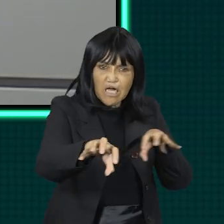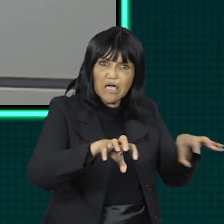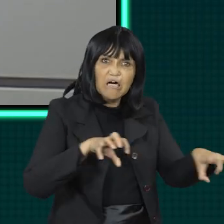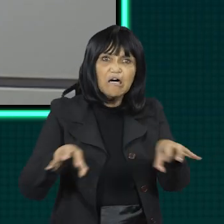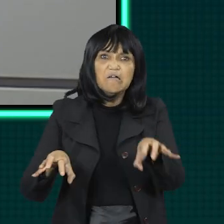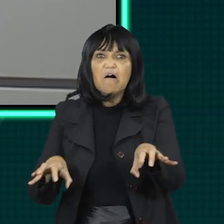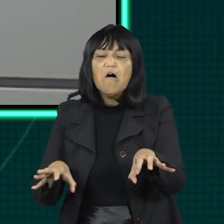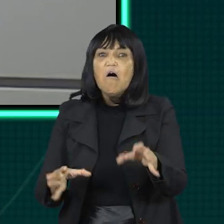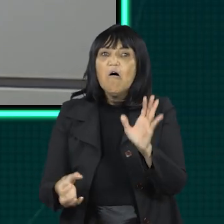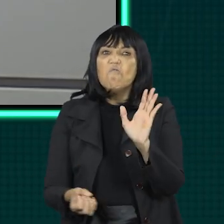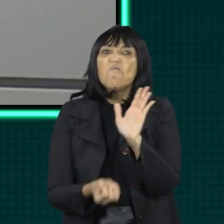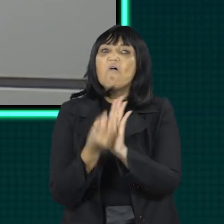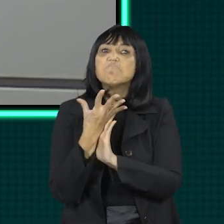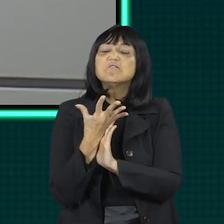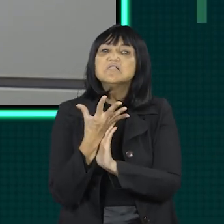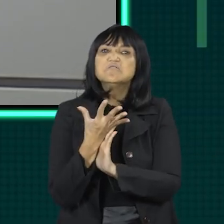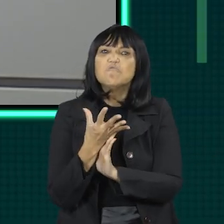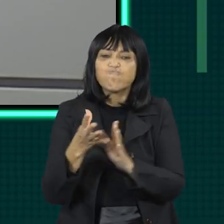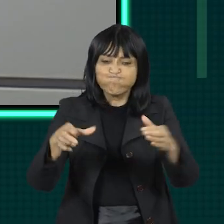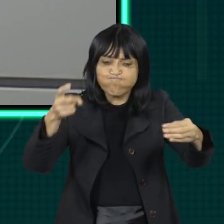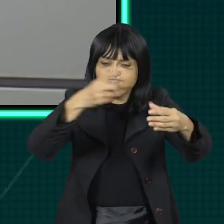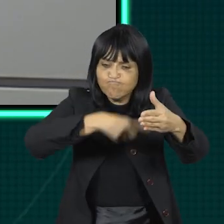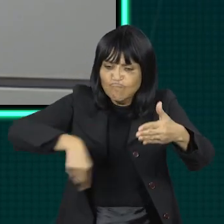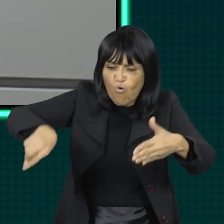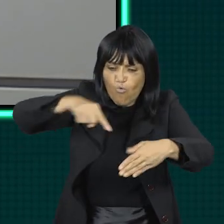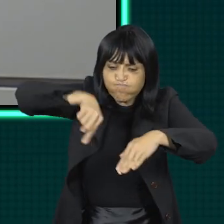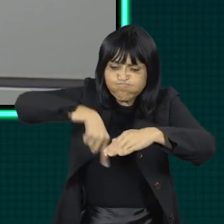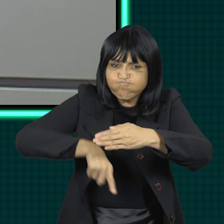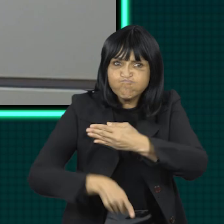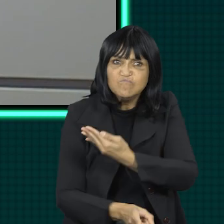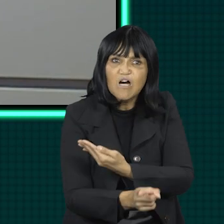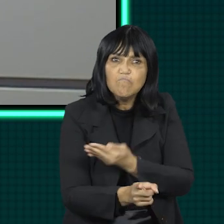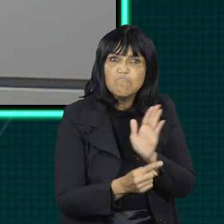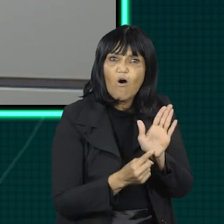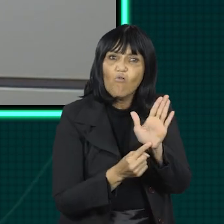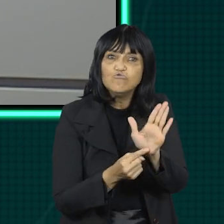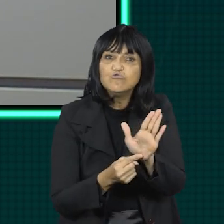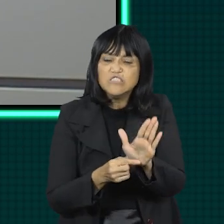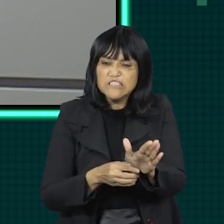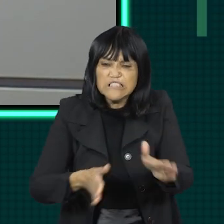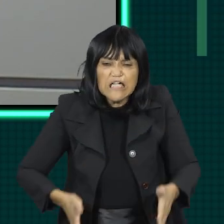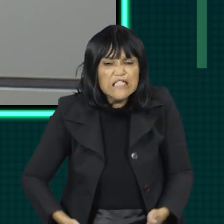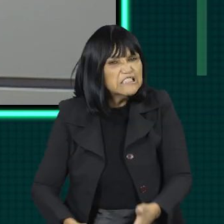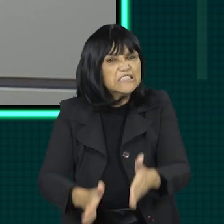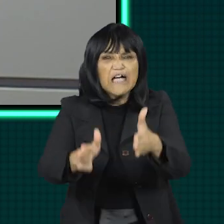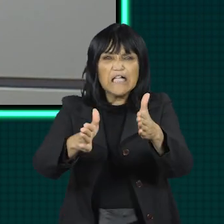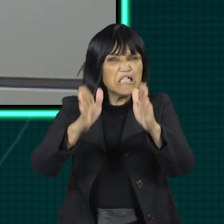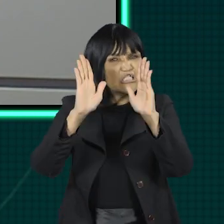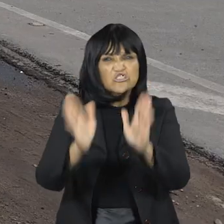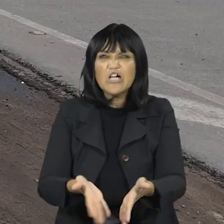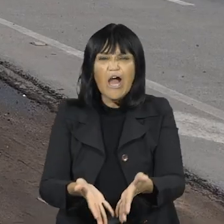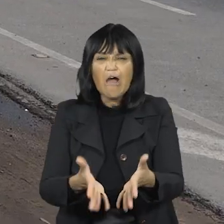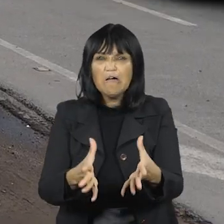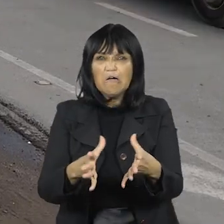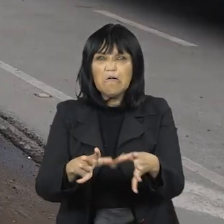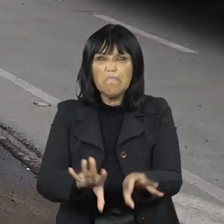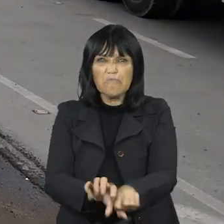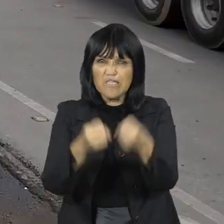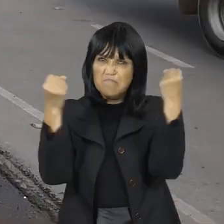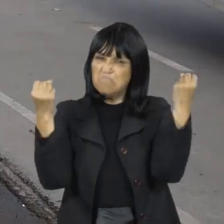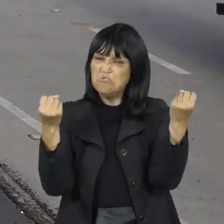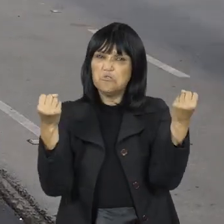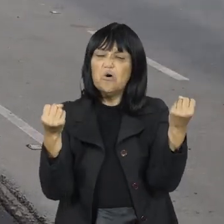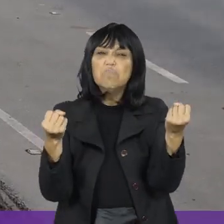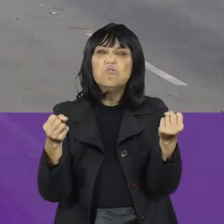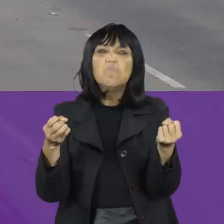inclusive formando facilmente panelas, buracos na rodovia, indicando que o pavimento já está fadigado. Para o Ministério